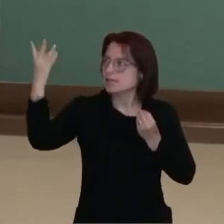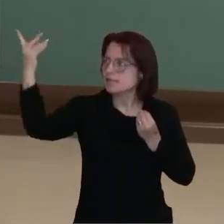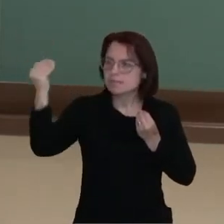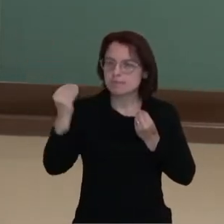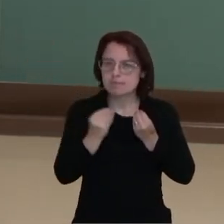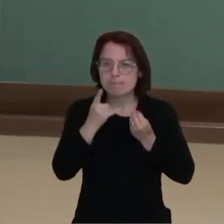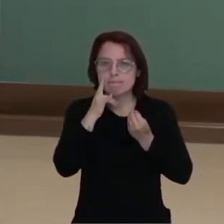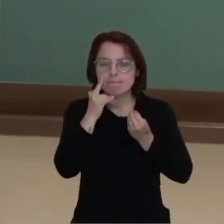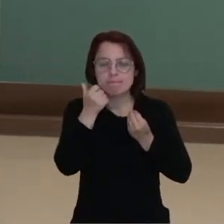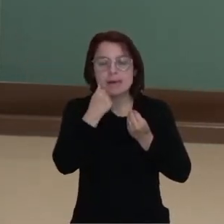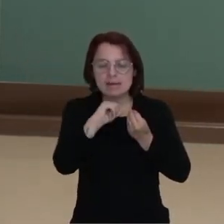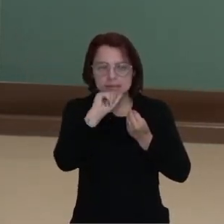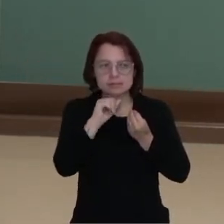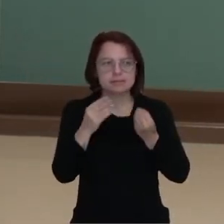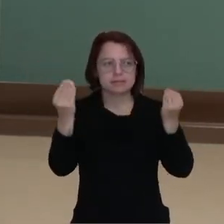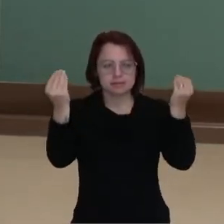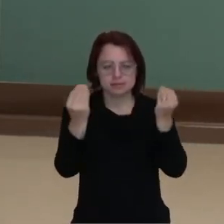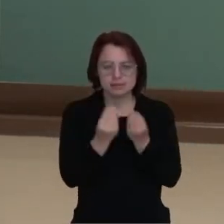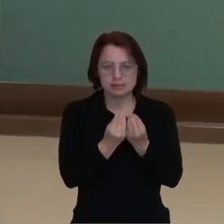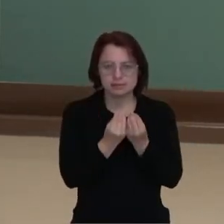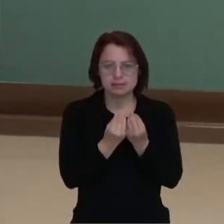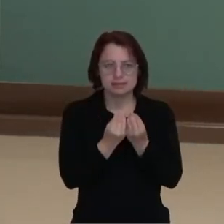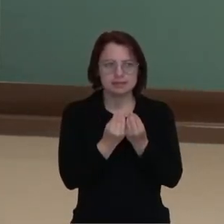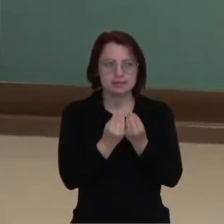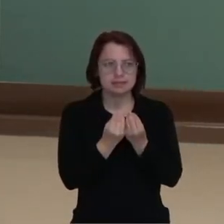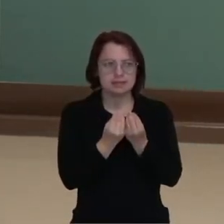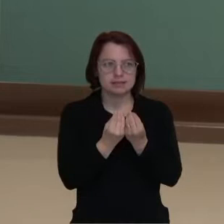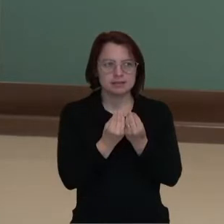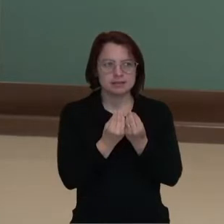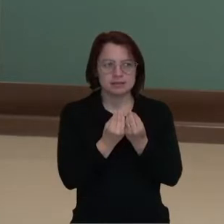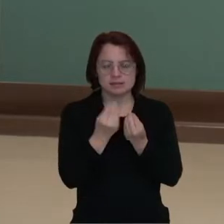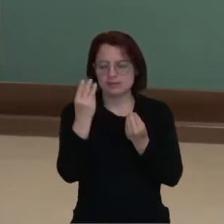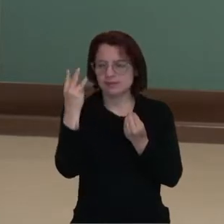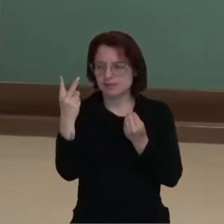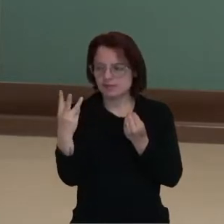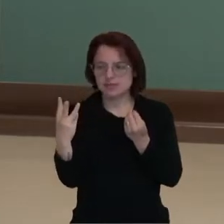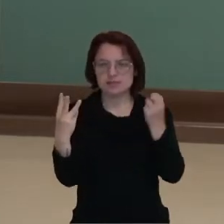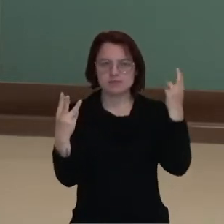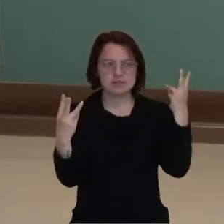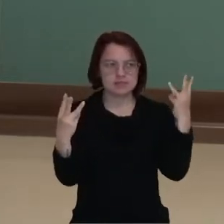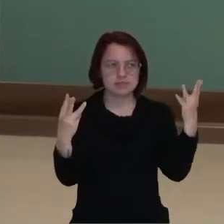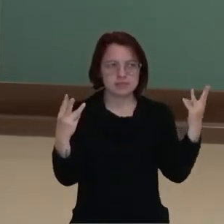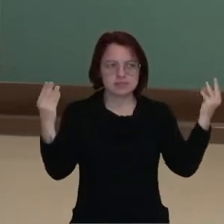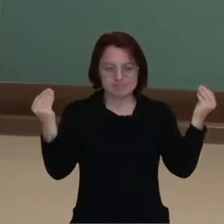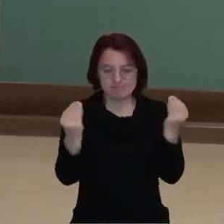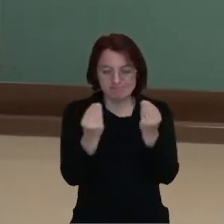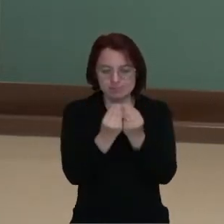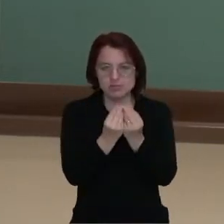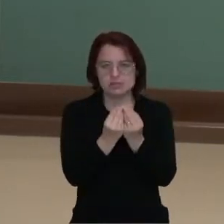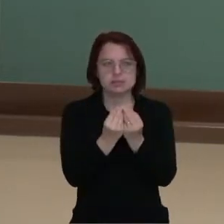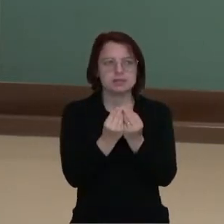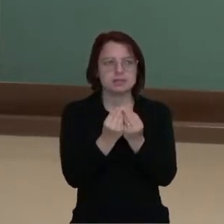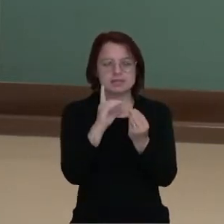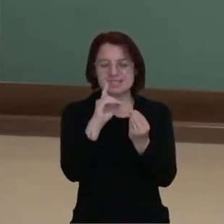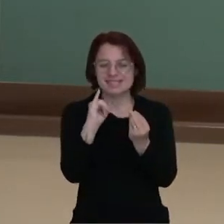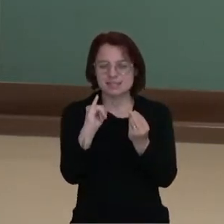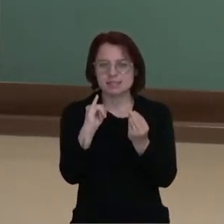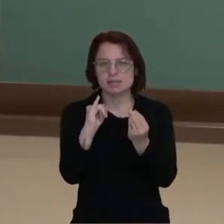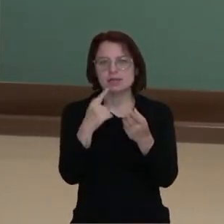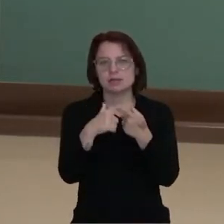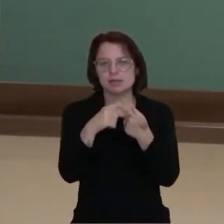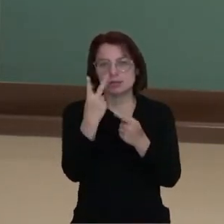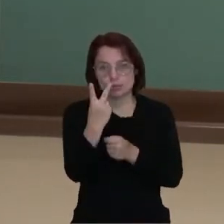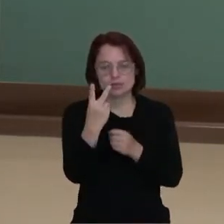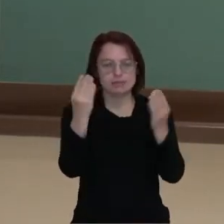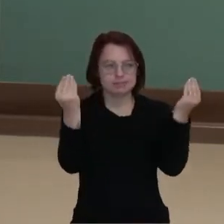23 pares da mãe. Então, como é 23 mais 23, 46. Por isso, diploide, porque eu conto o